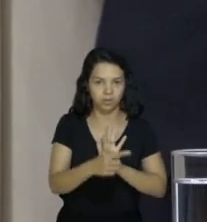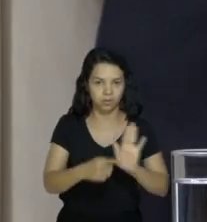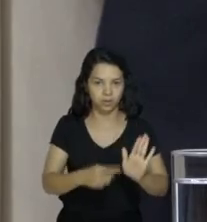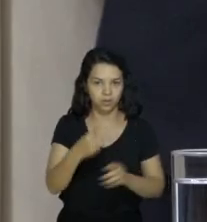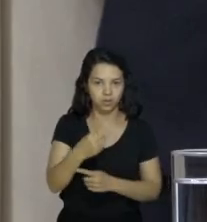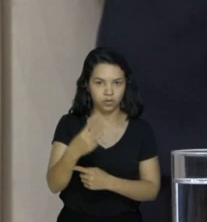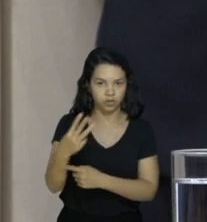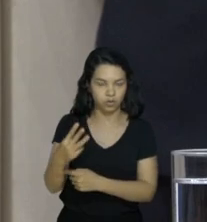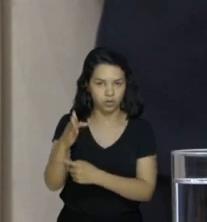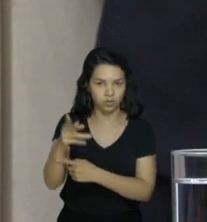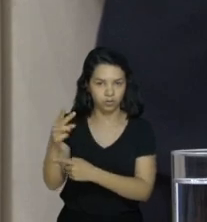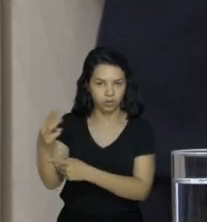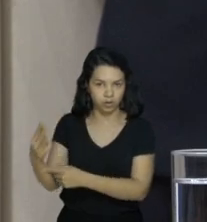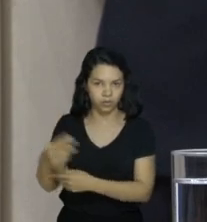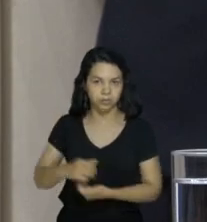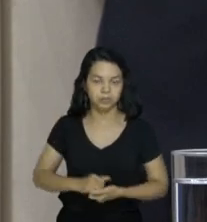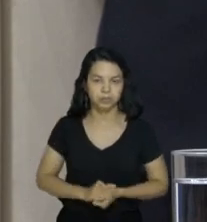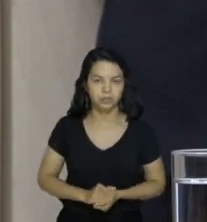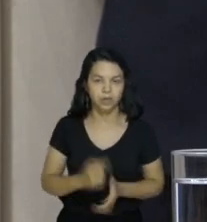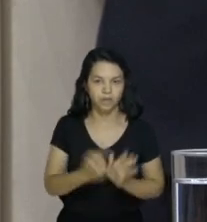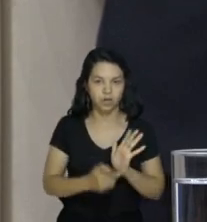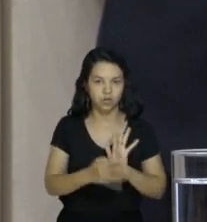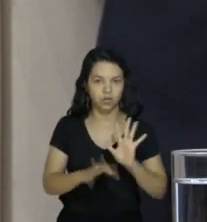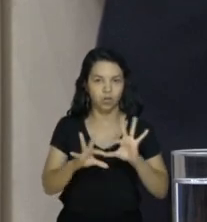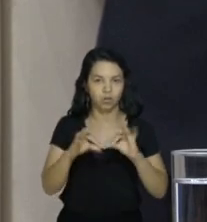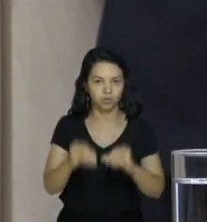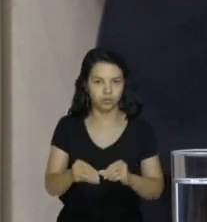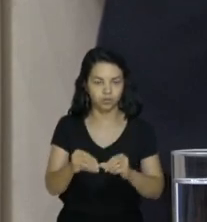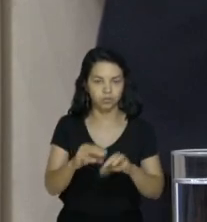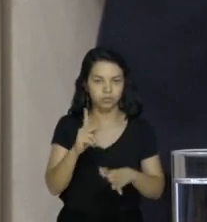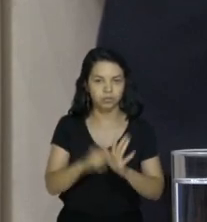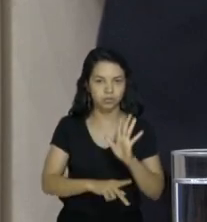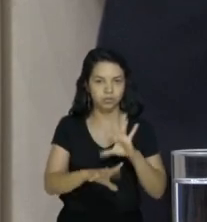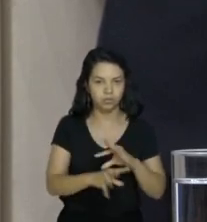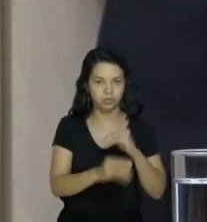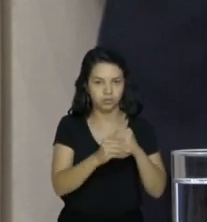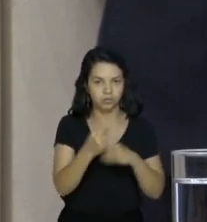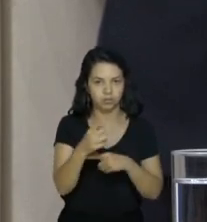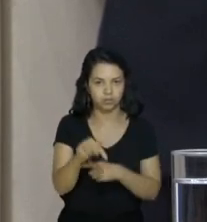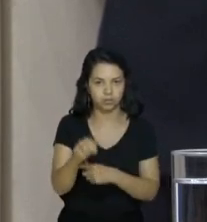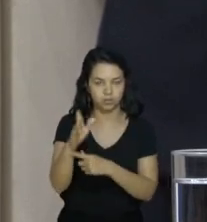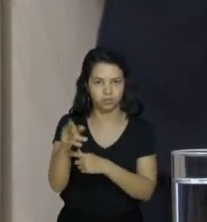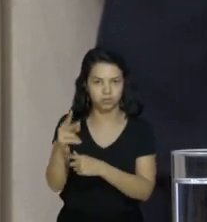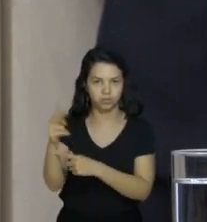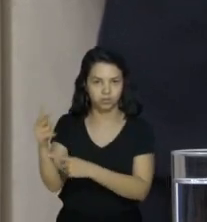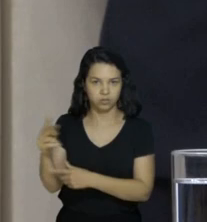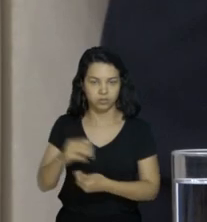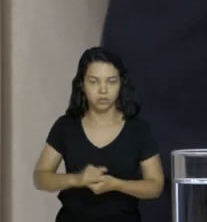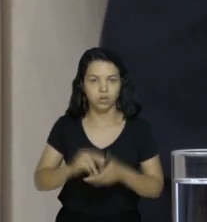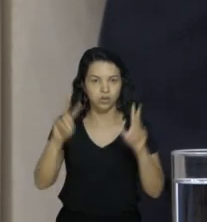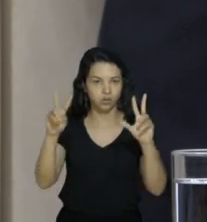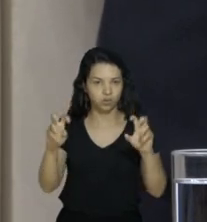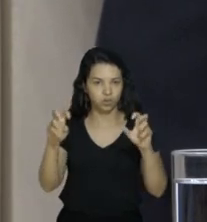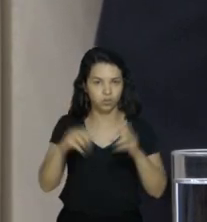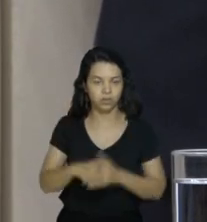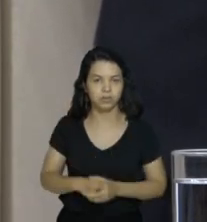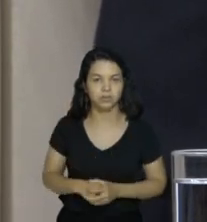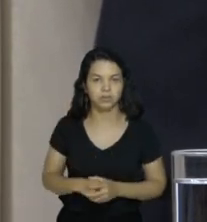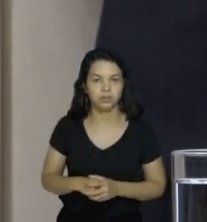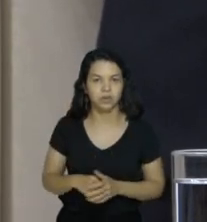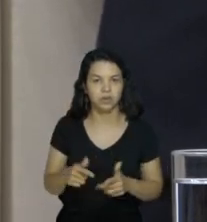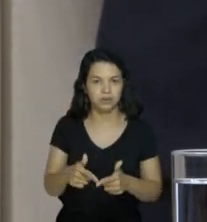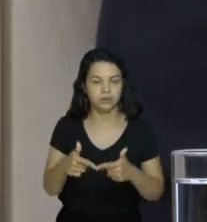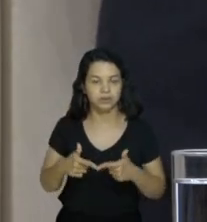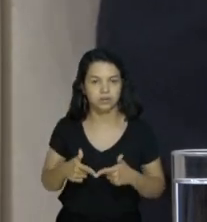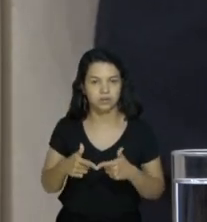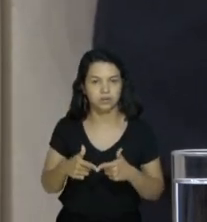23/2023, autor Governo do Estado, veto total ao projeto de lei complementar 27/2022, que dispõe sobre a conversão de licença-prêmio de